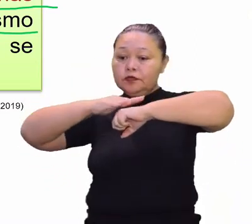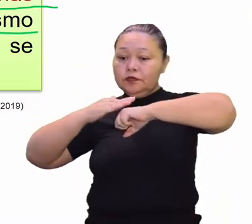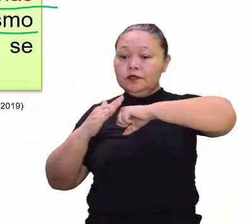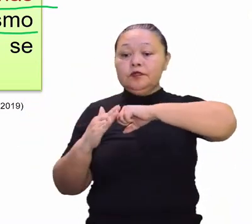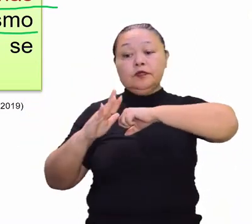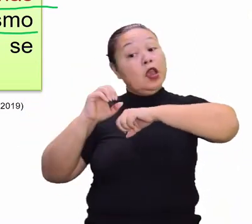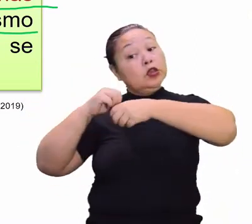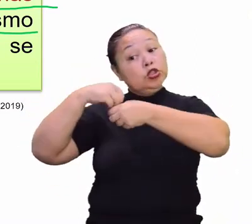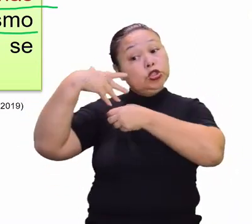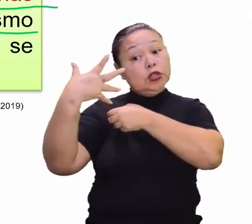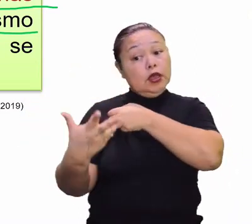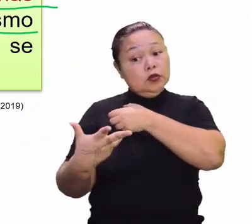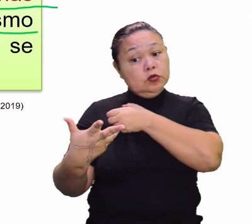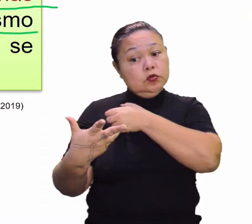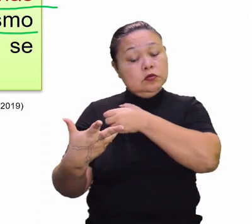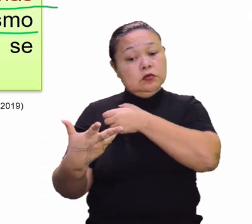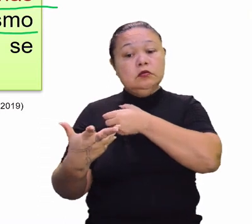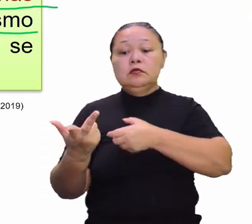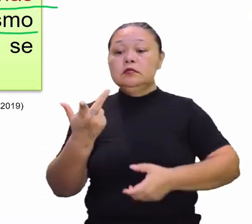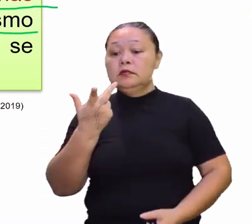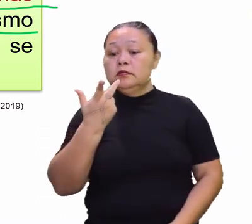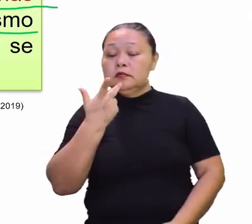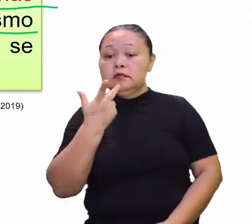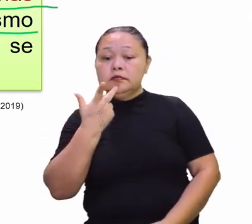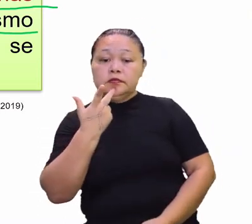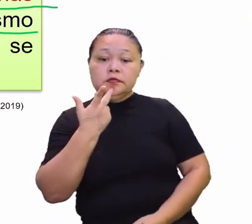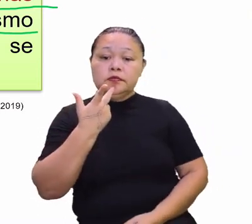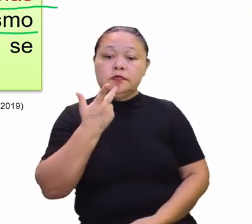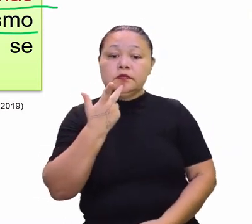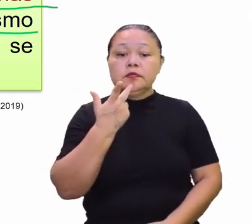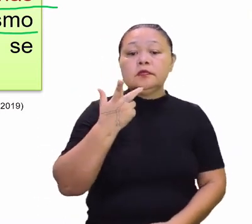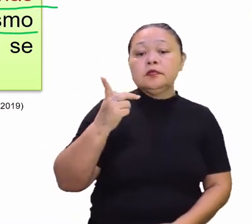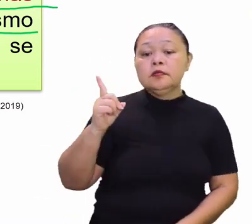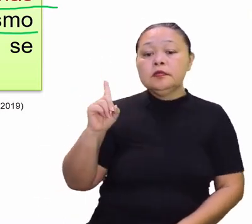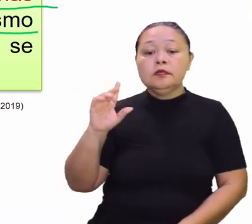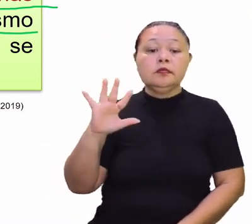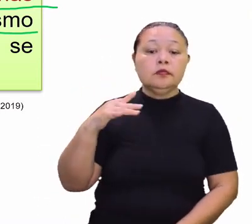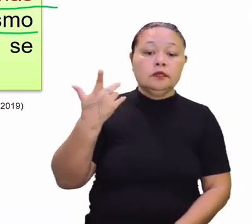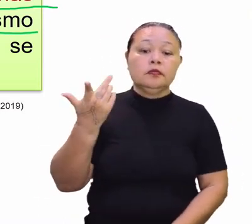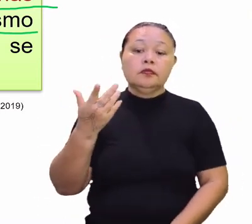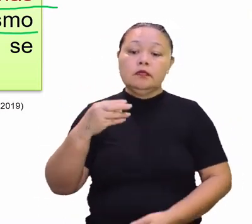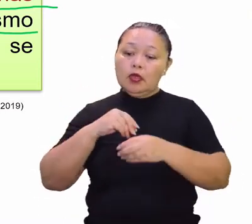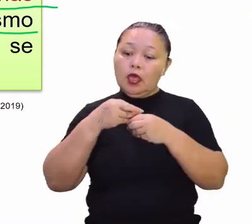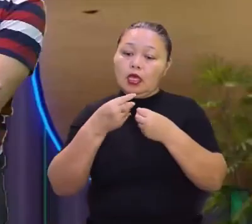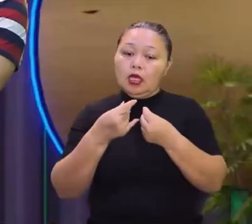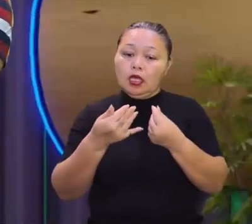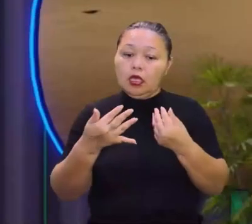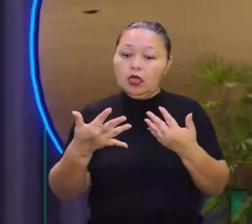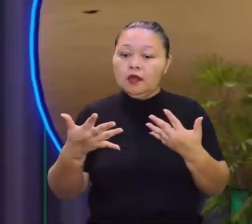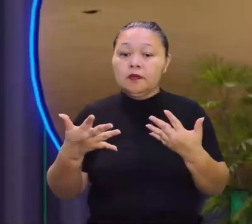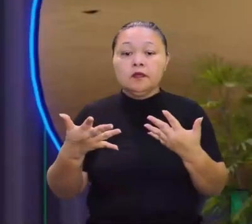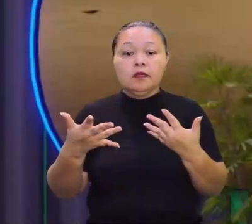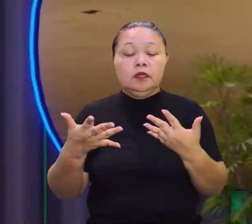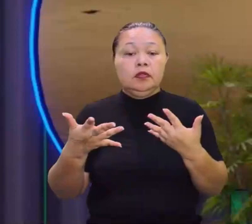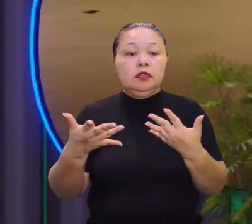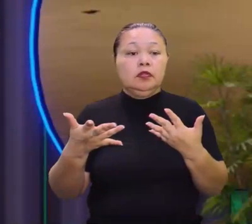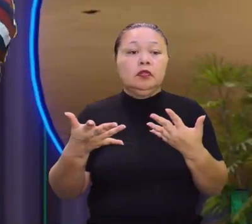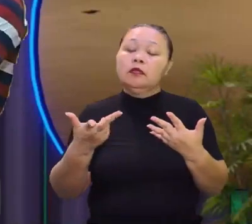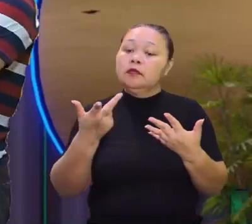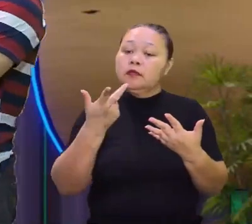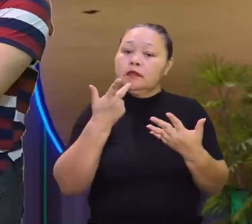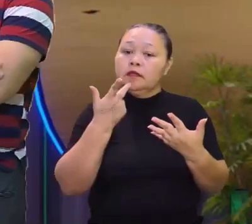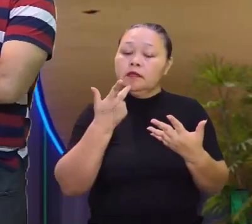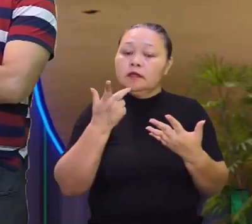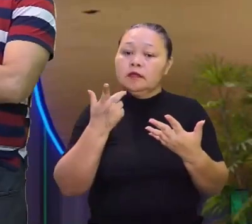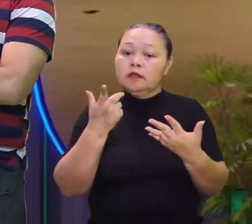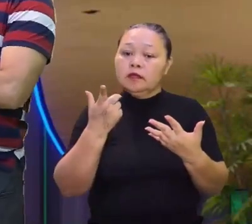processos externos. Por isso que a gente está falando aí, ó, intemperismo e erosão. Isso. Então, a gente falou